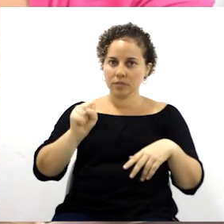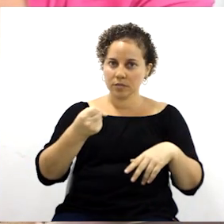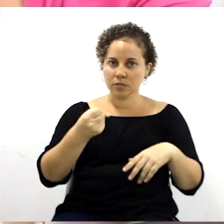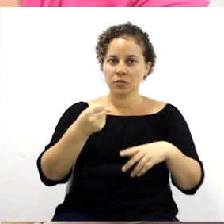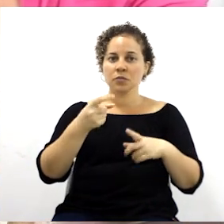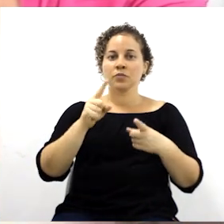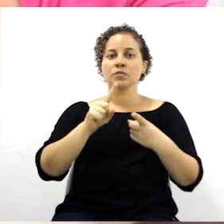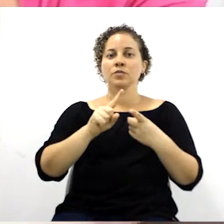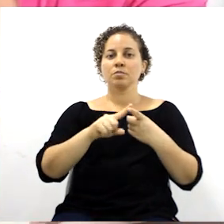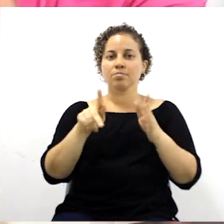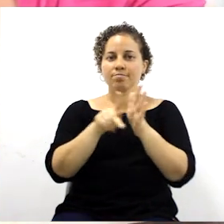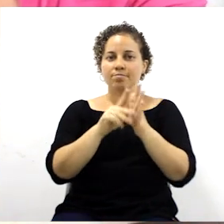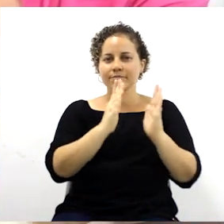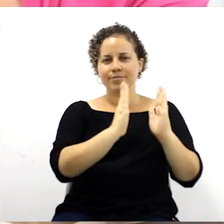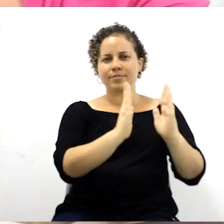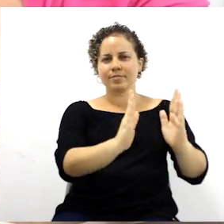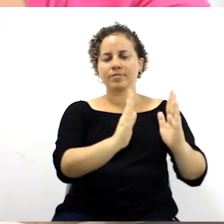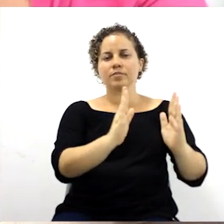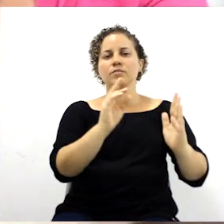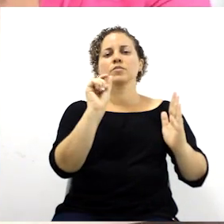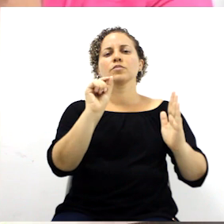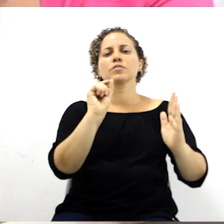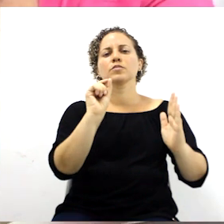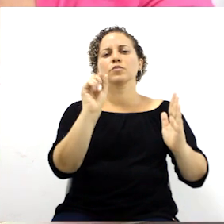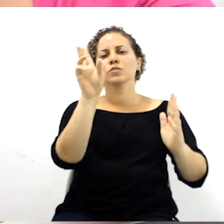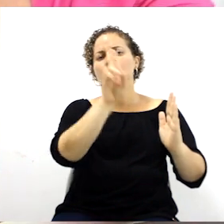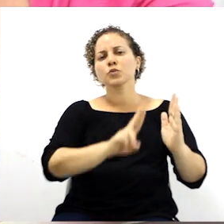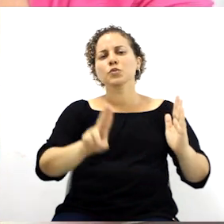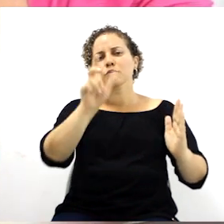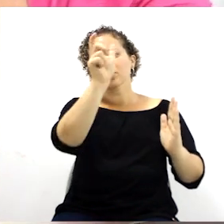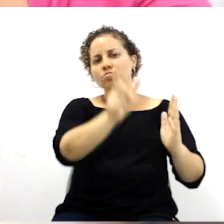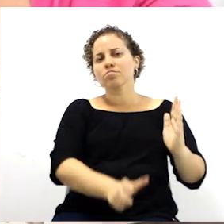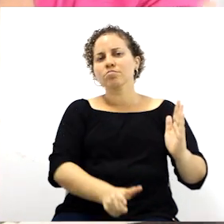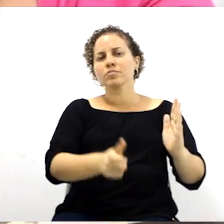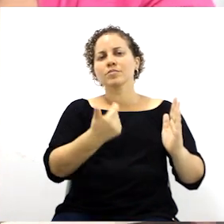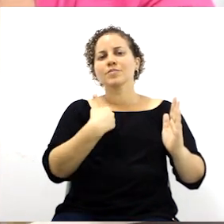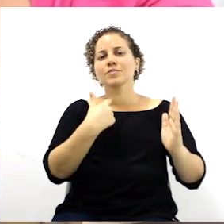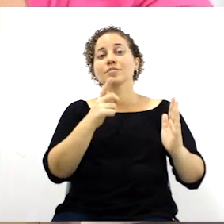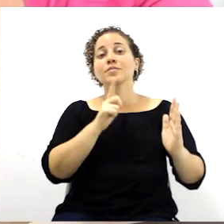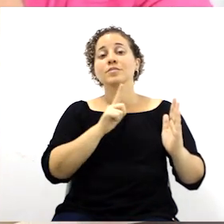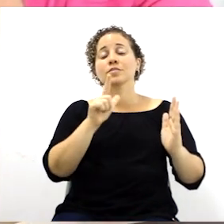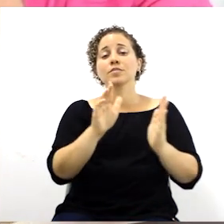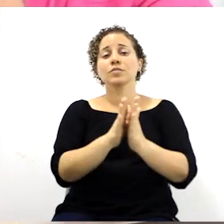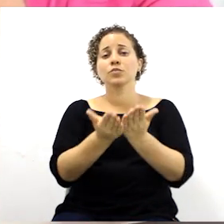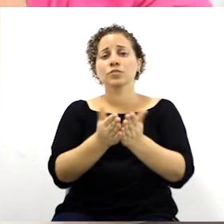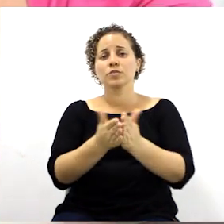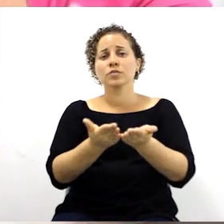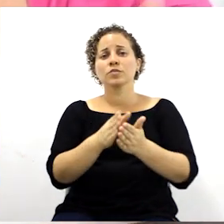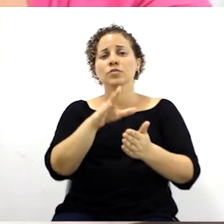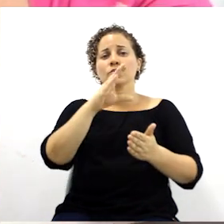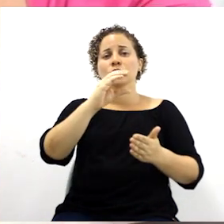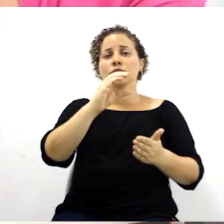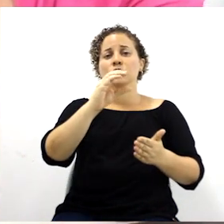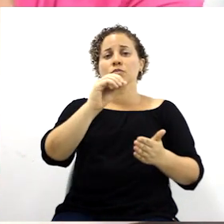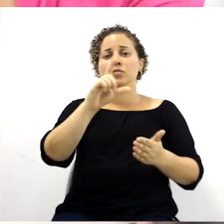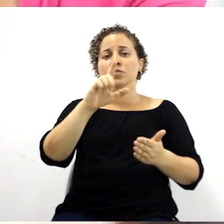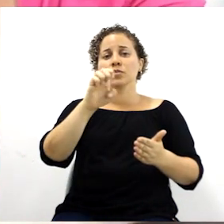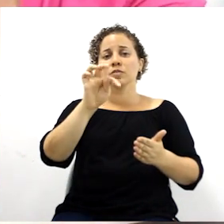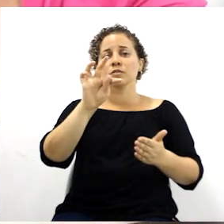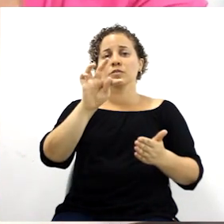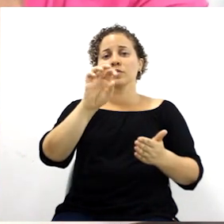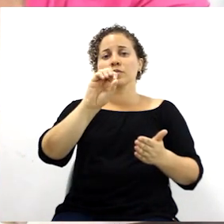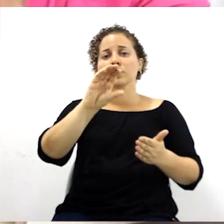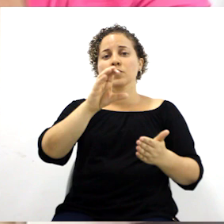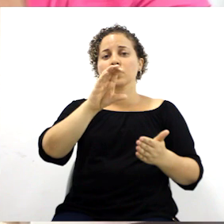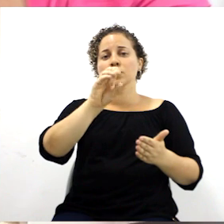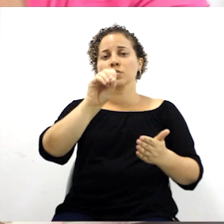Por exemplo, tipo de usuários, normas, as coleções que existem ali. Enfim, ele é